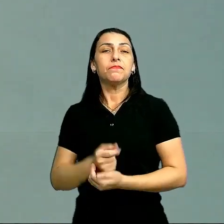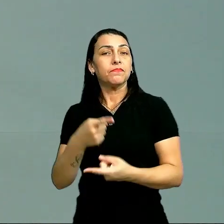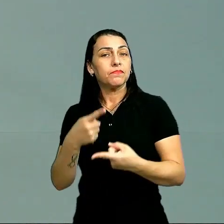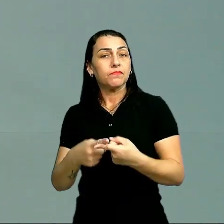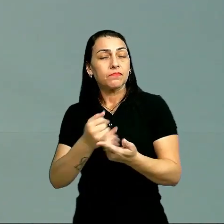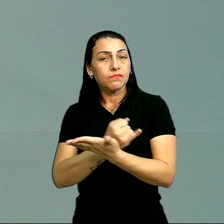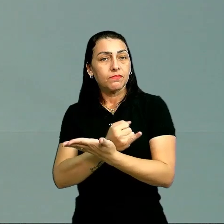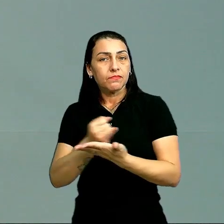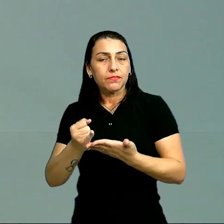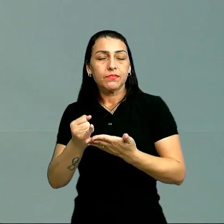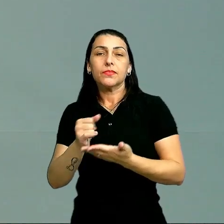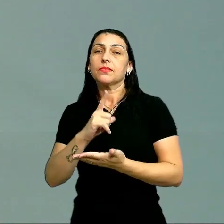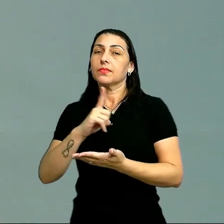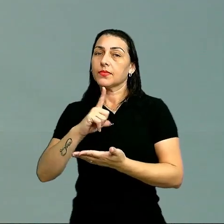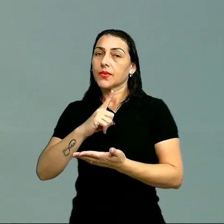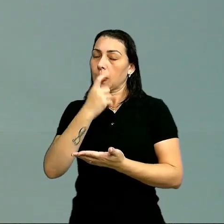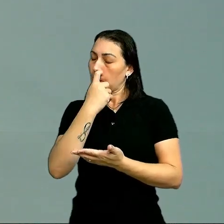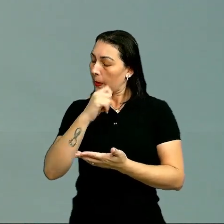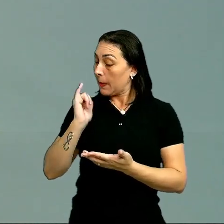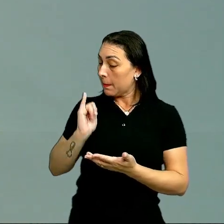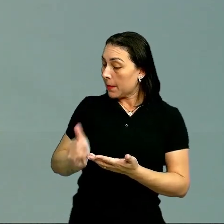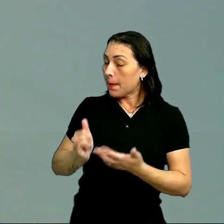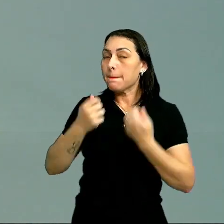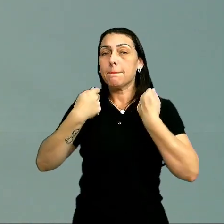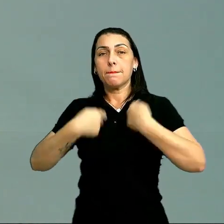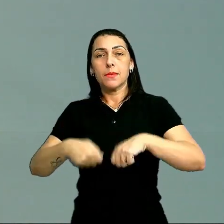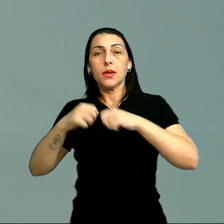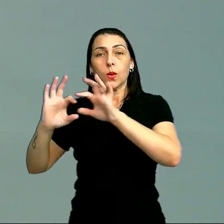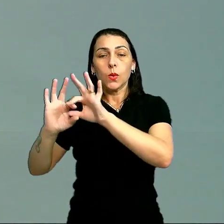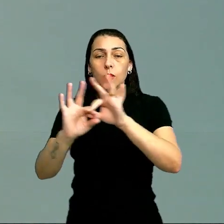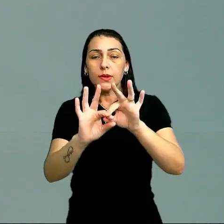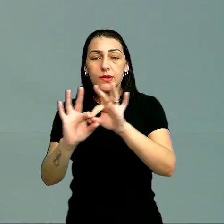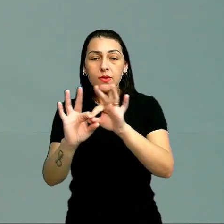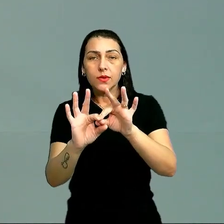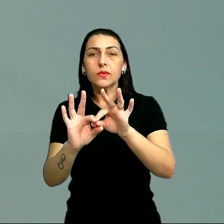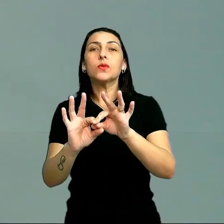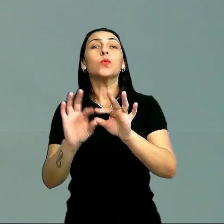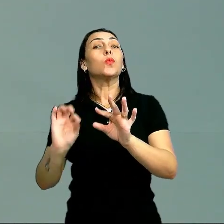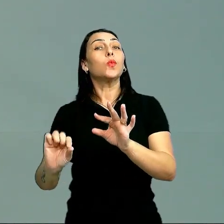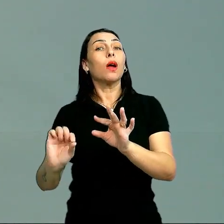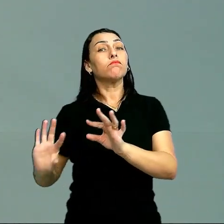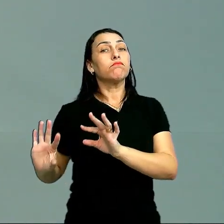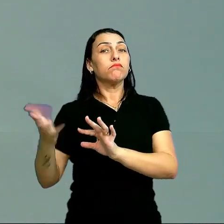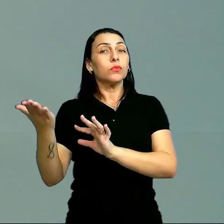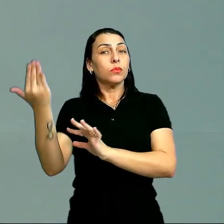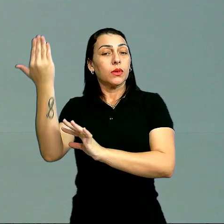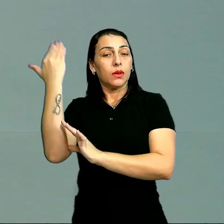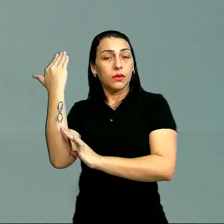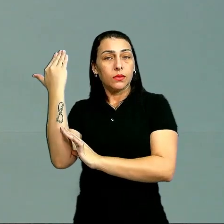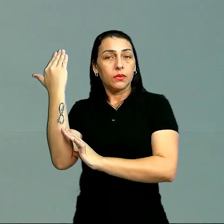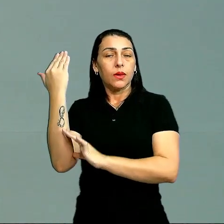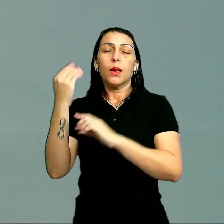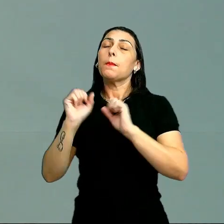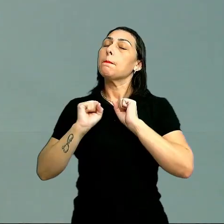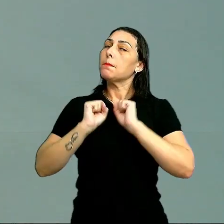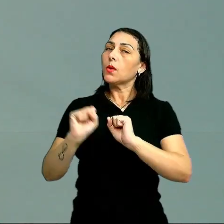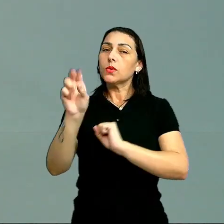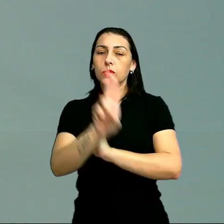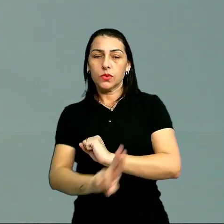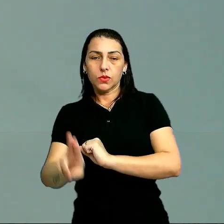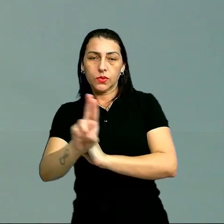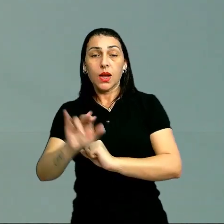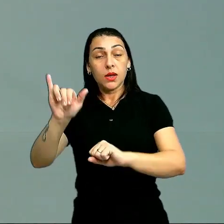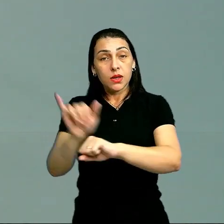é uma introdução que houve uma narração. Eu precisei contextualizar com o fato que aconteceu no passado. Eu posso utilizar